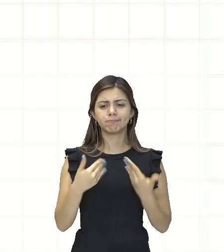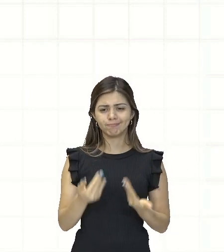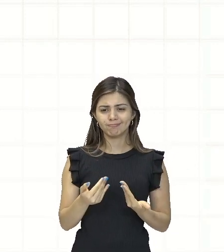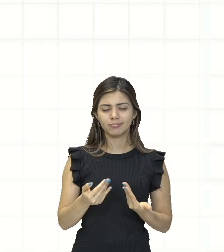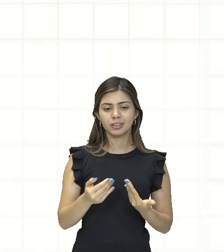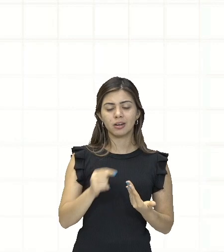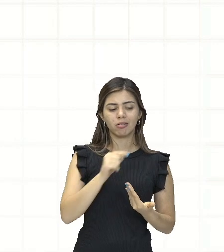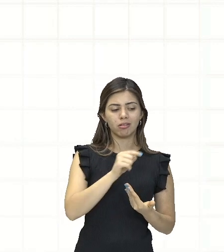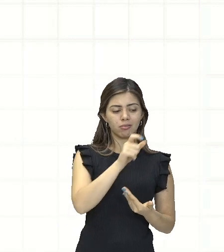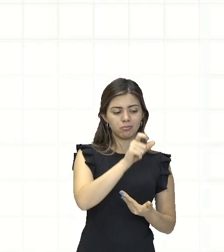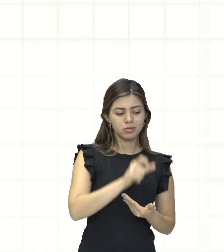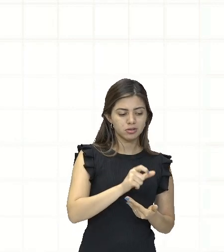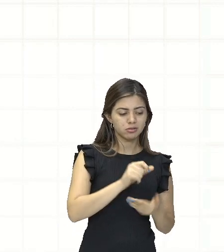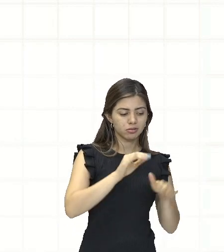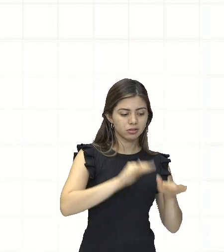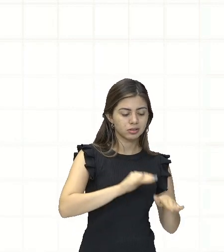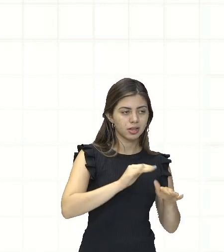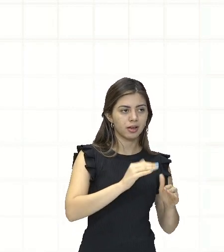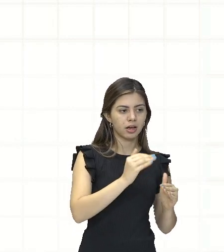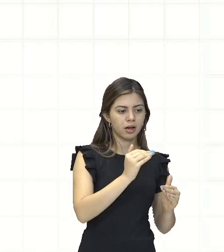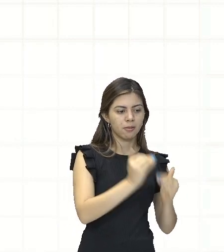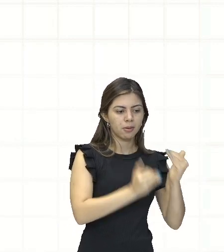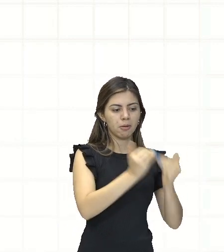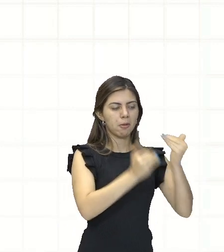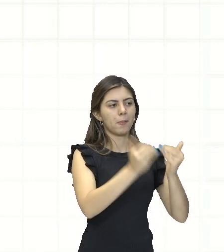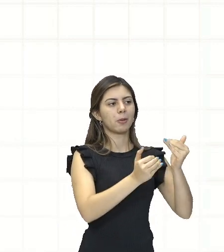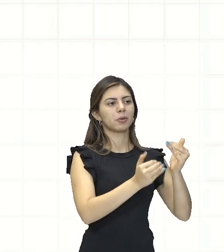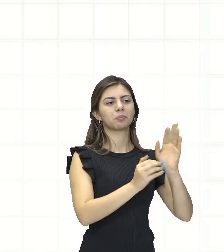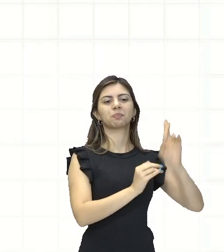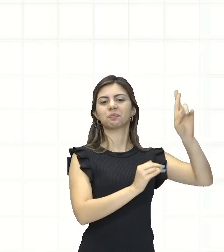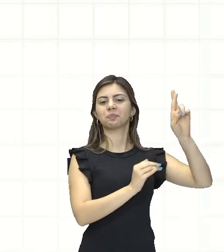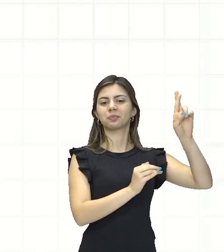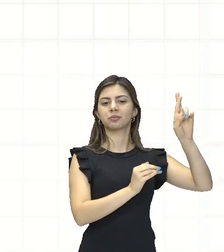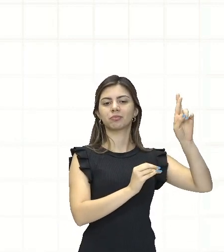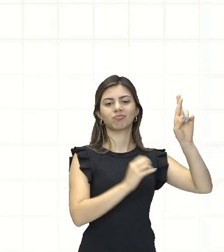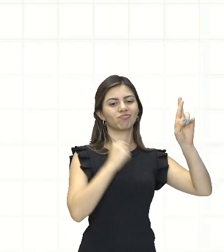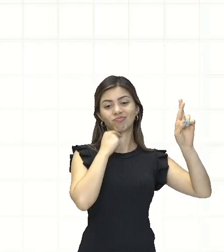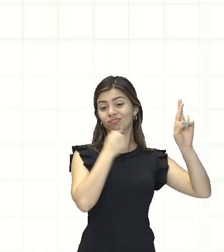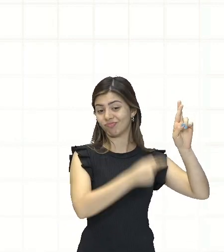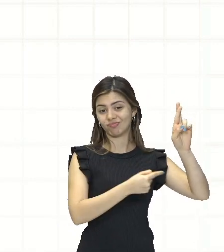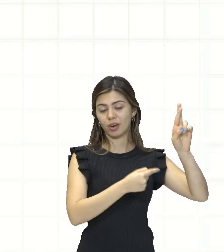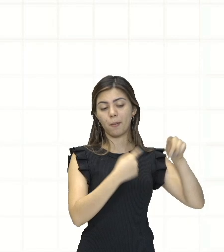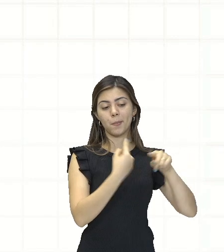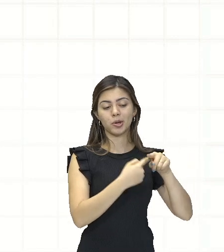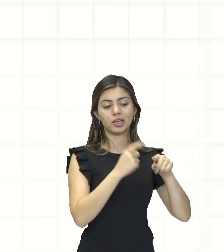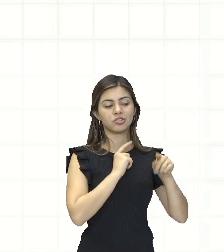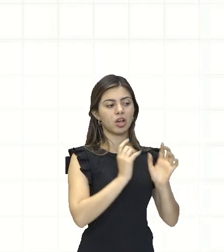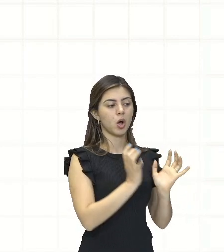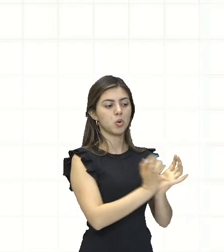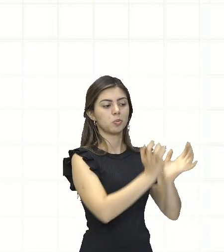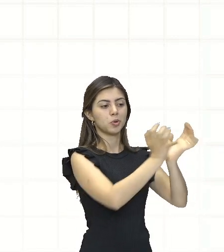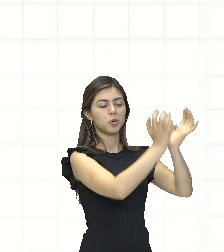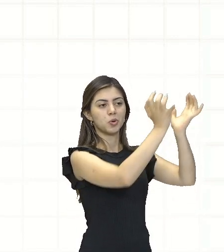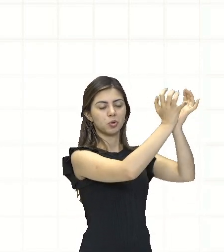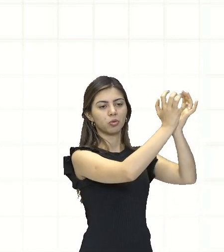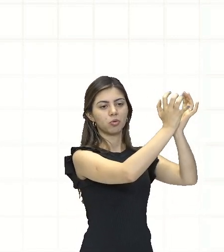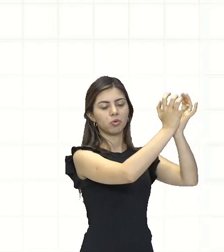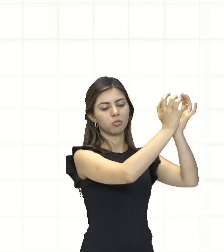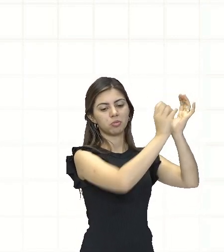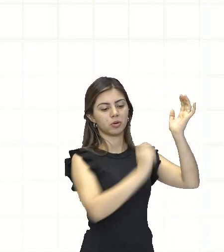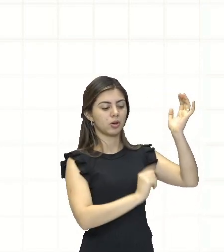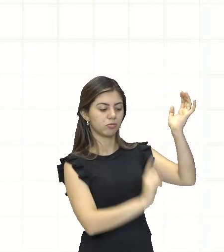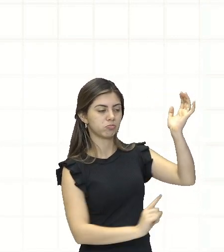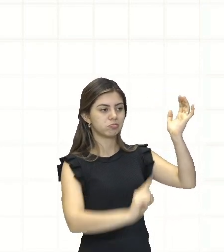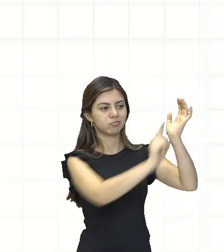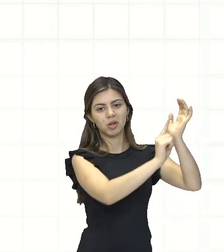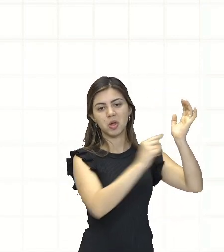Dificilmente um servo poderia se tornar um nobre. Por quê? Porque havia a hierarquia social no feudalismo. Já